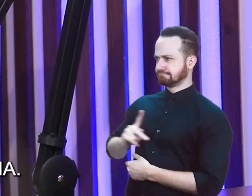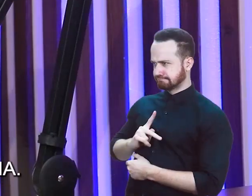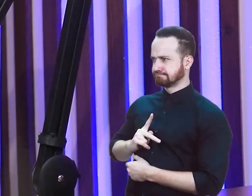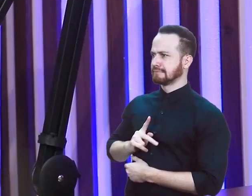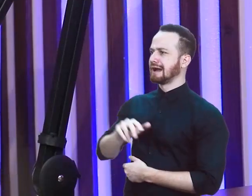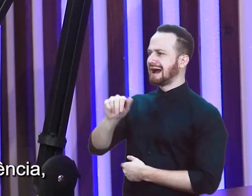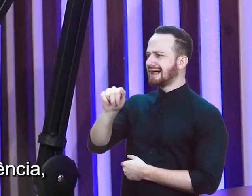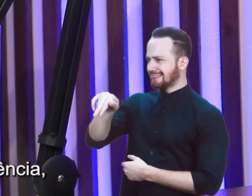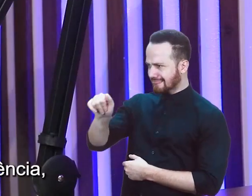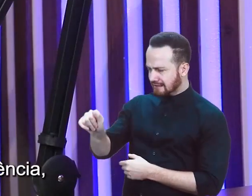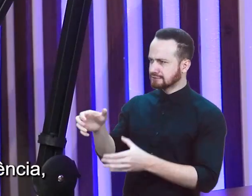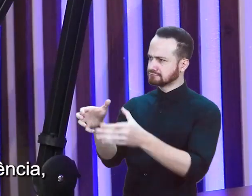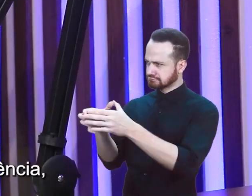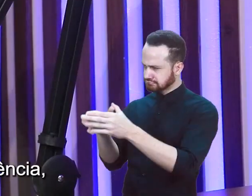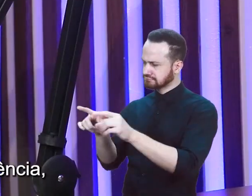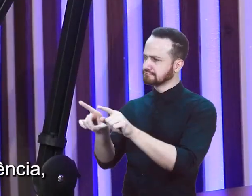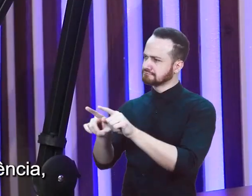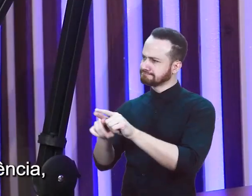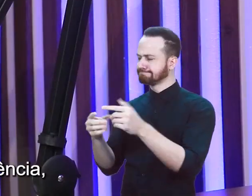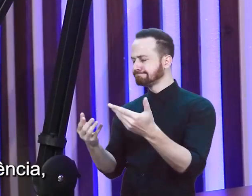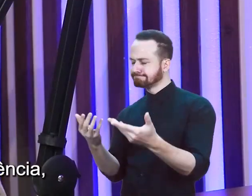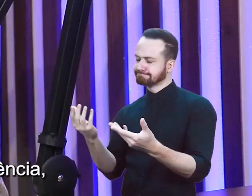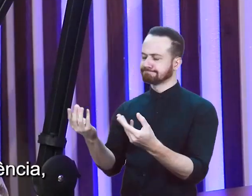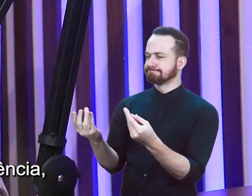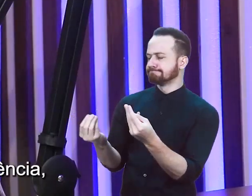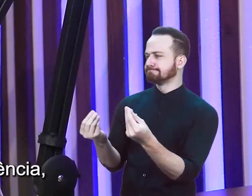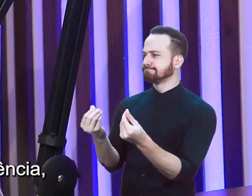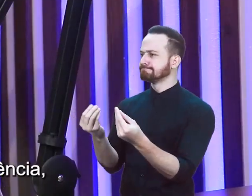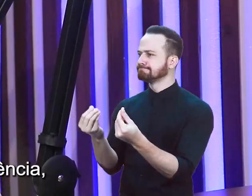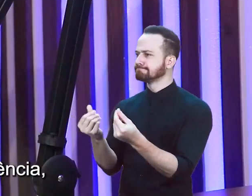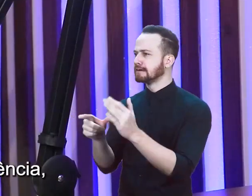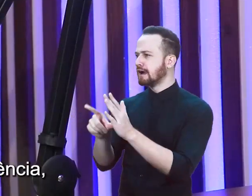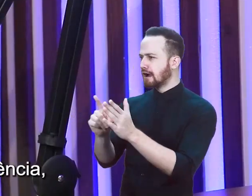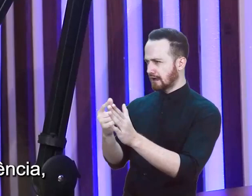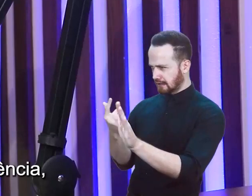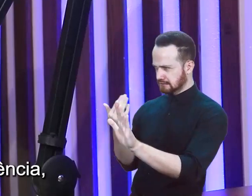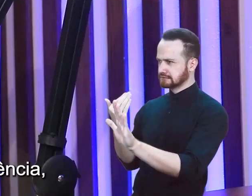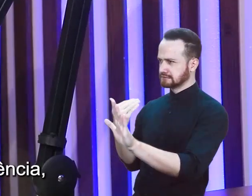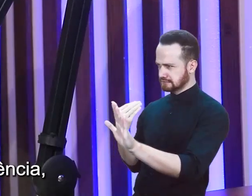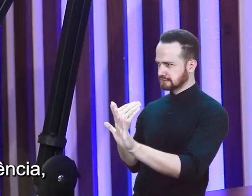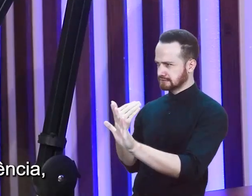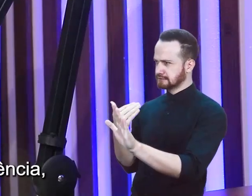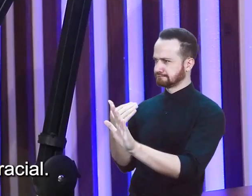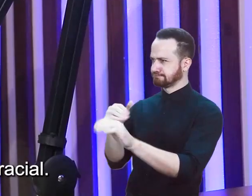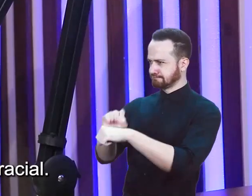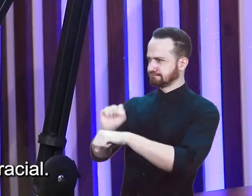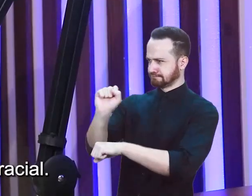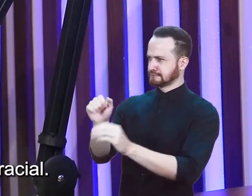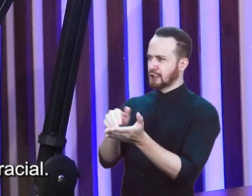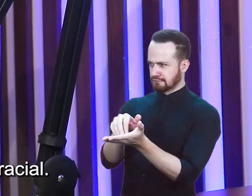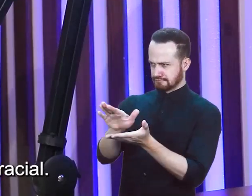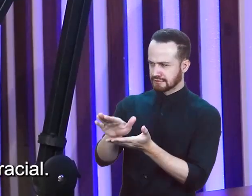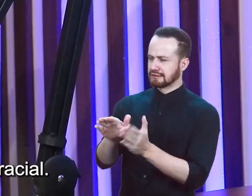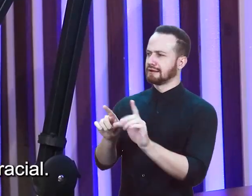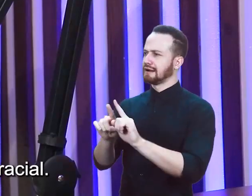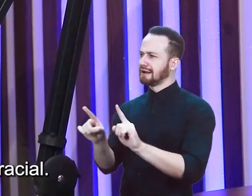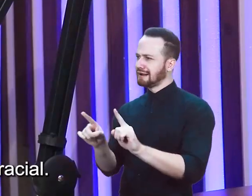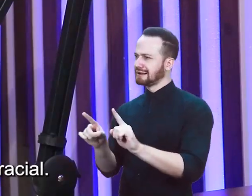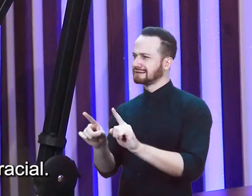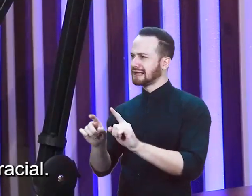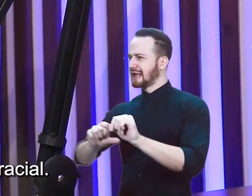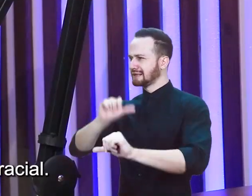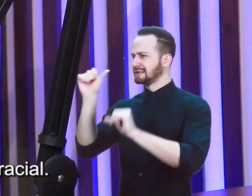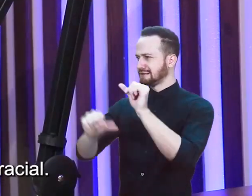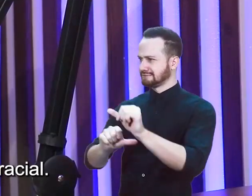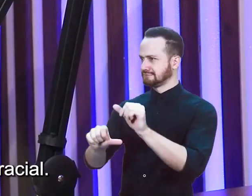discutimos com a ANAM, e aí, de repente, um pouco antes de eu sair da superintendência, ela foi, então,